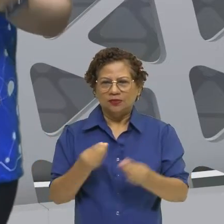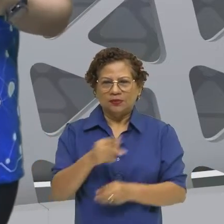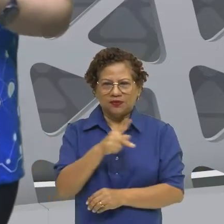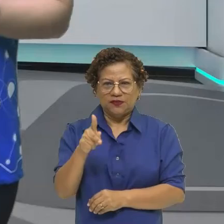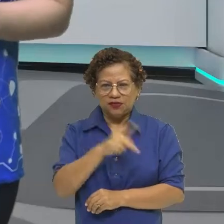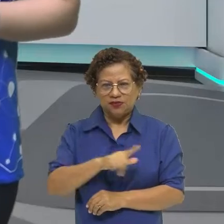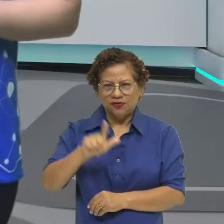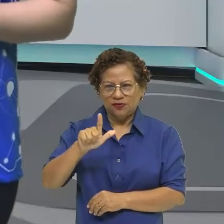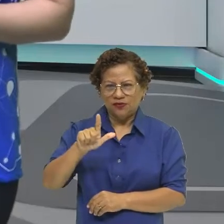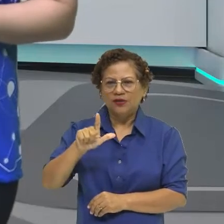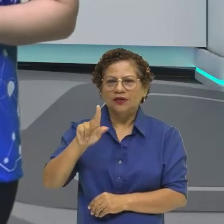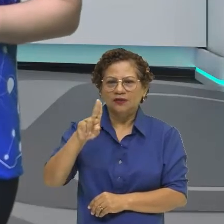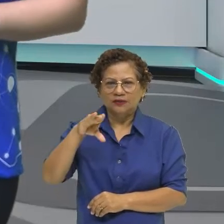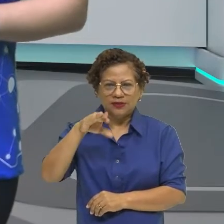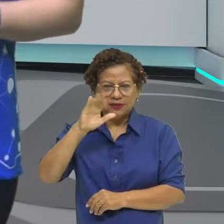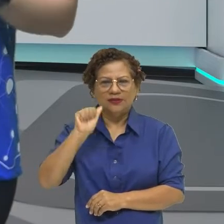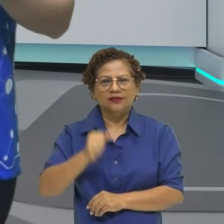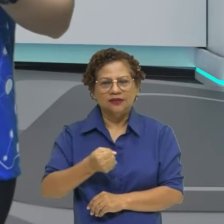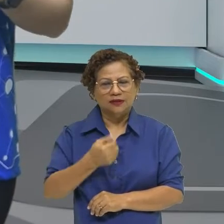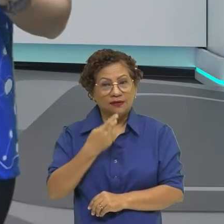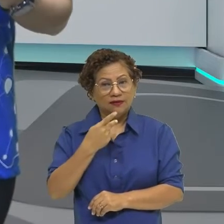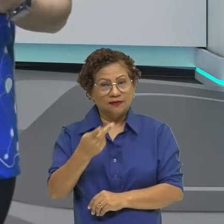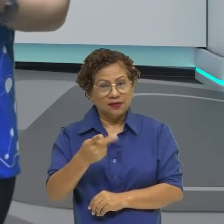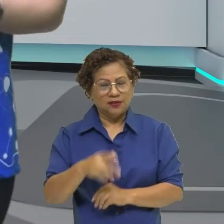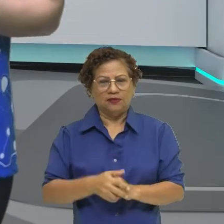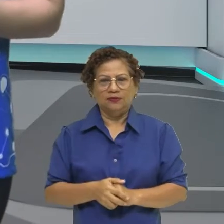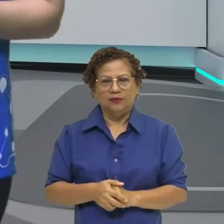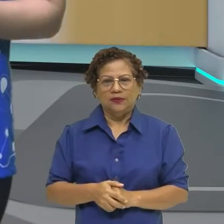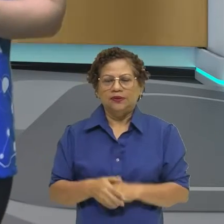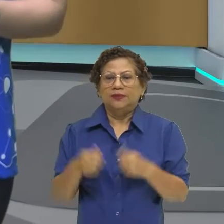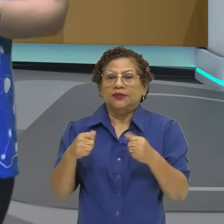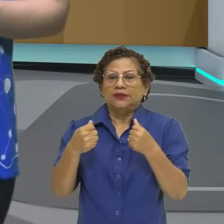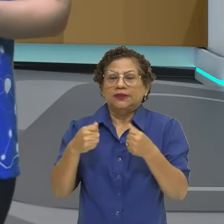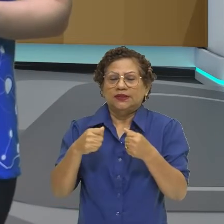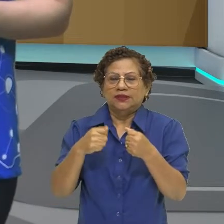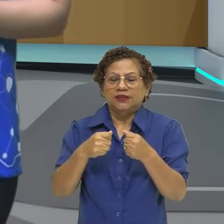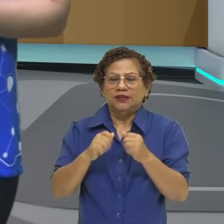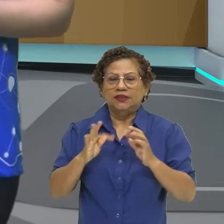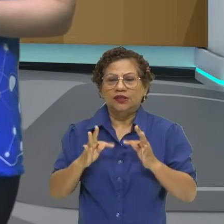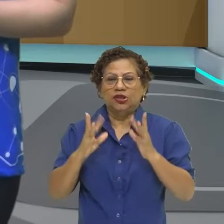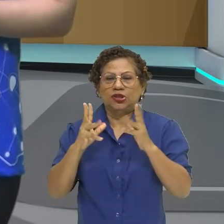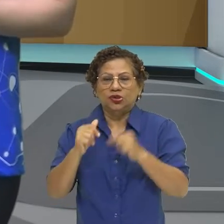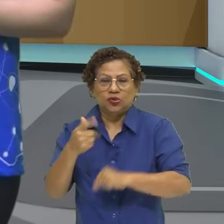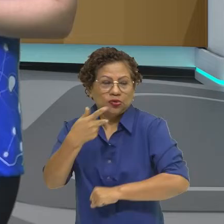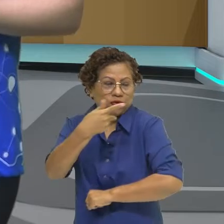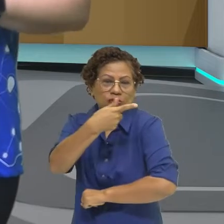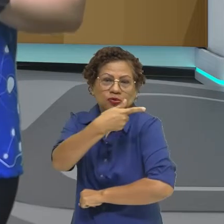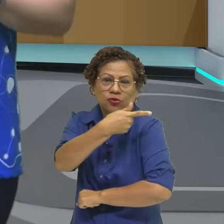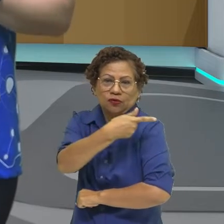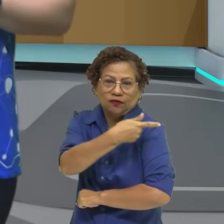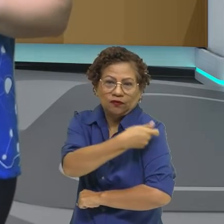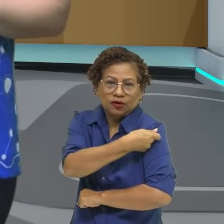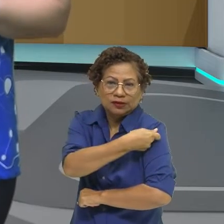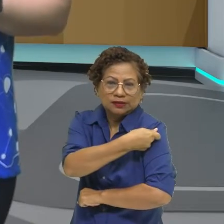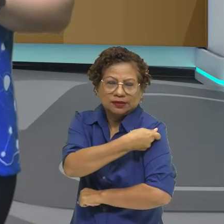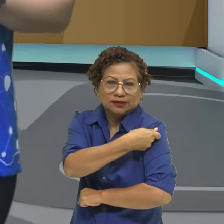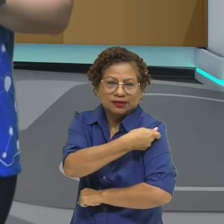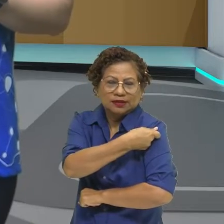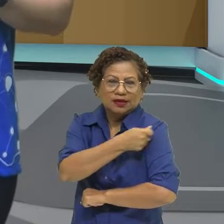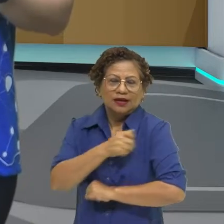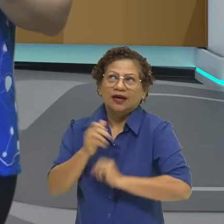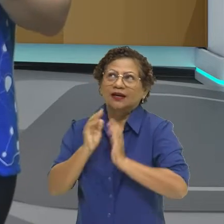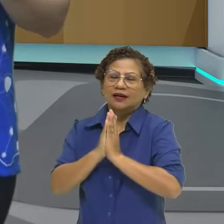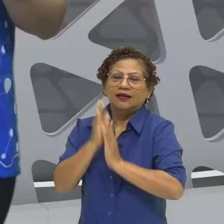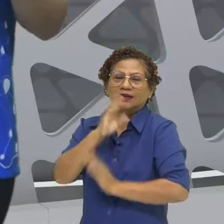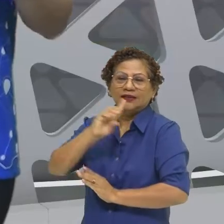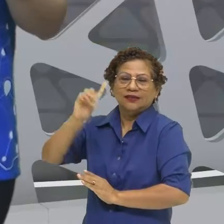que nós estamos em um momento pandêmico, né? Por favor, se vacinem, espero que todos já estejam vacinados, né? Se Deus quiser.